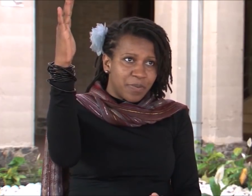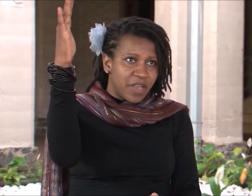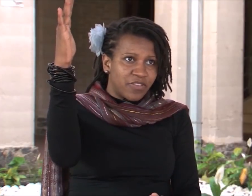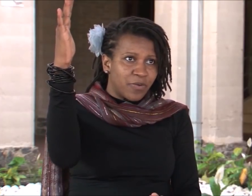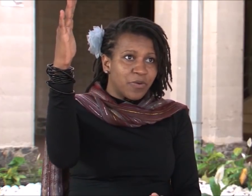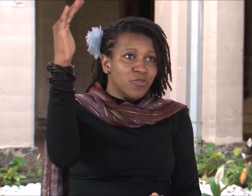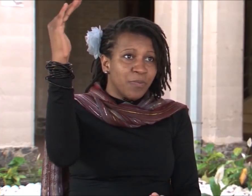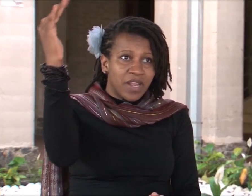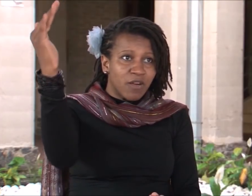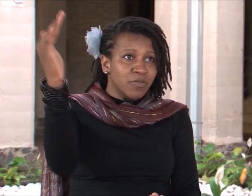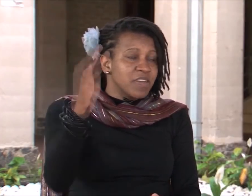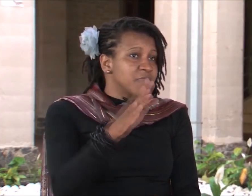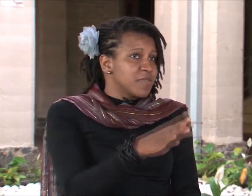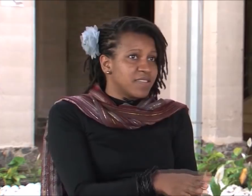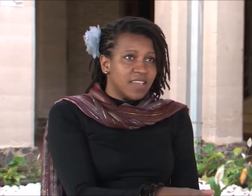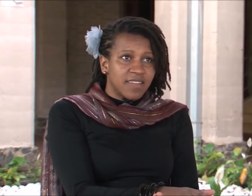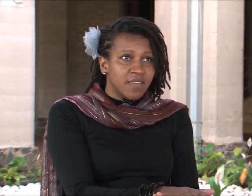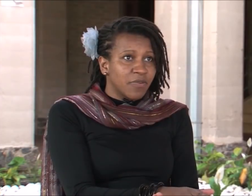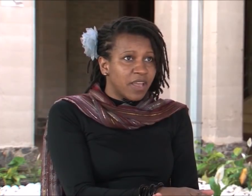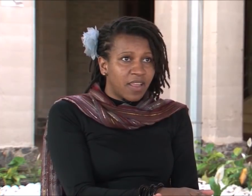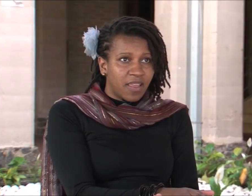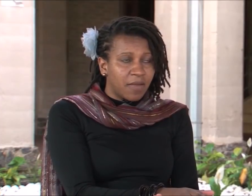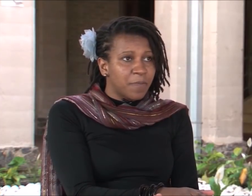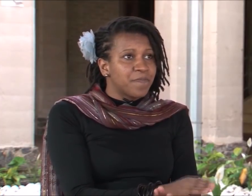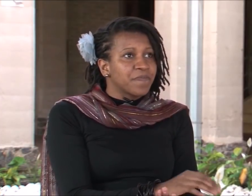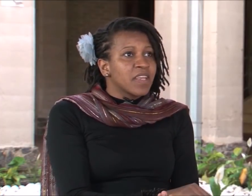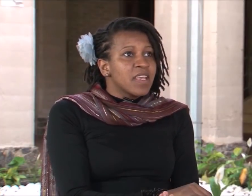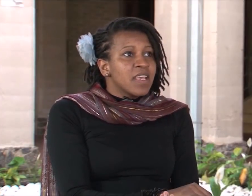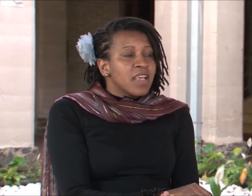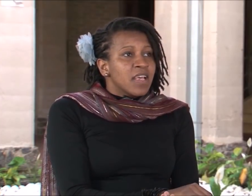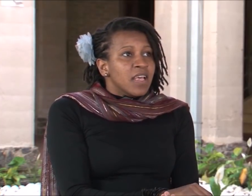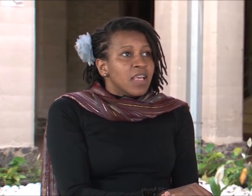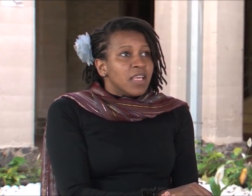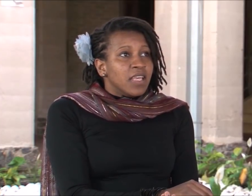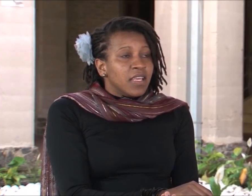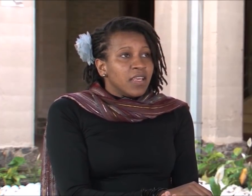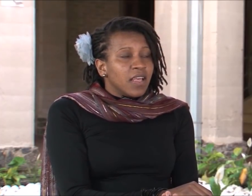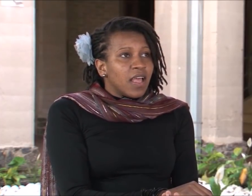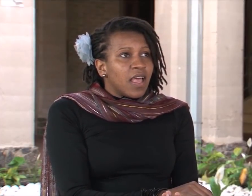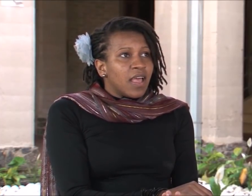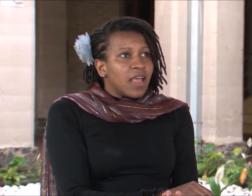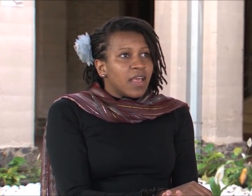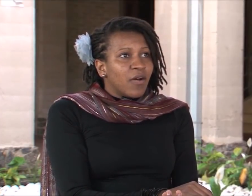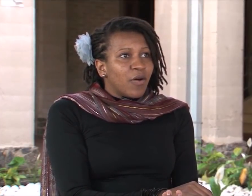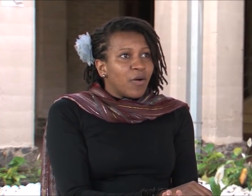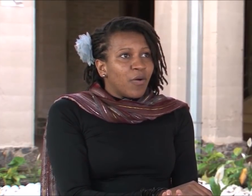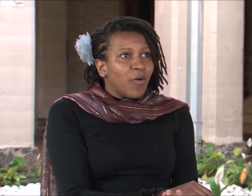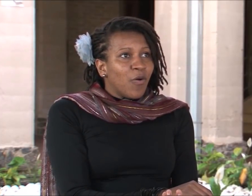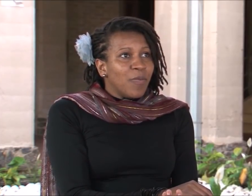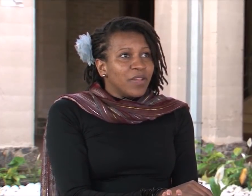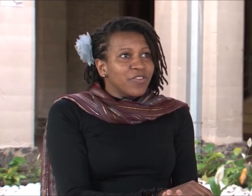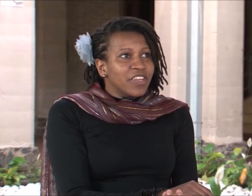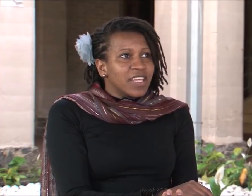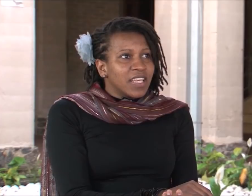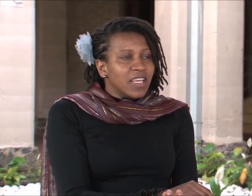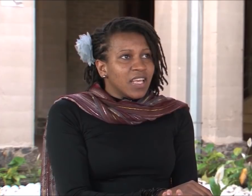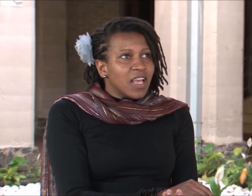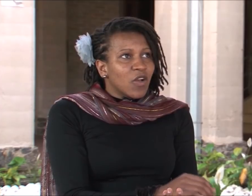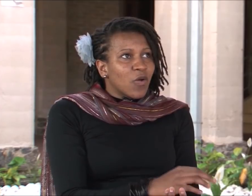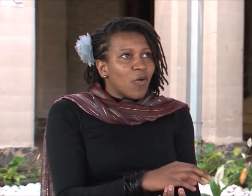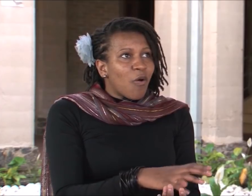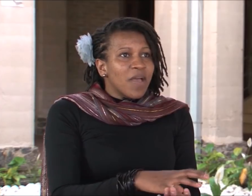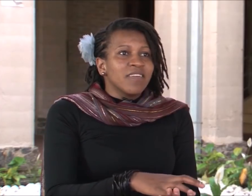salário para o médico super alto, mas mesmo assim eles não querem ir. E o medo de